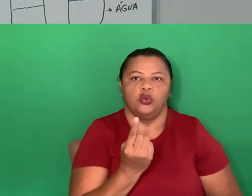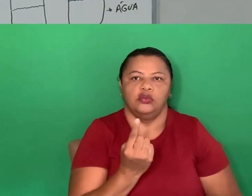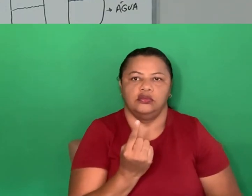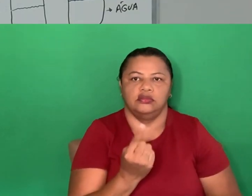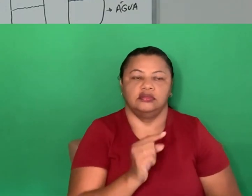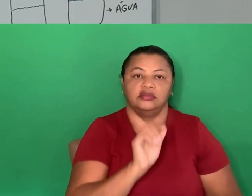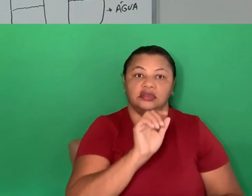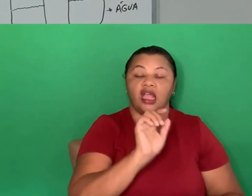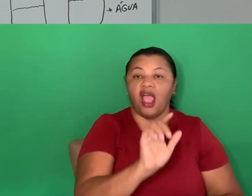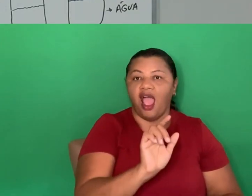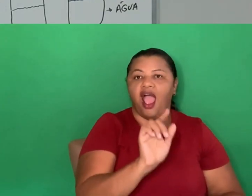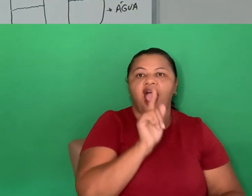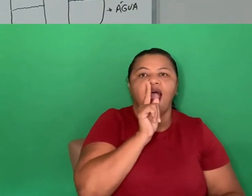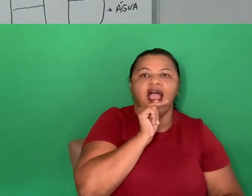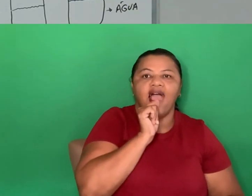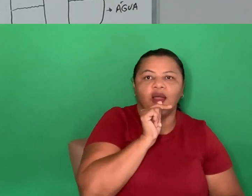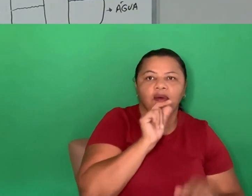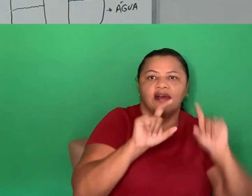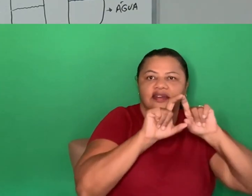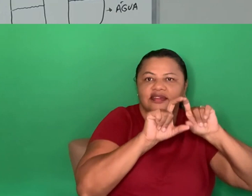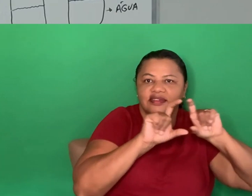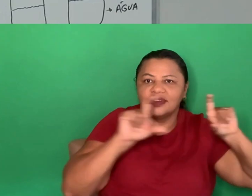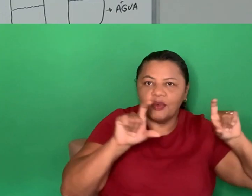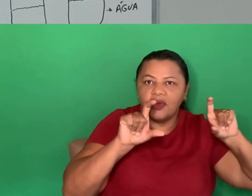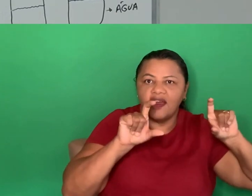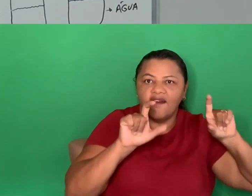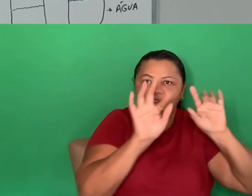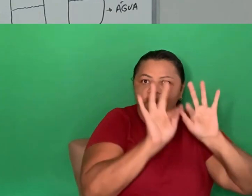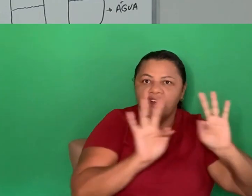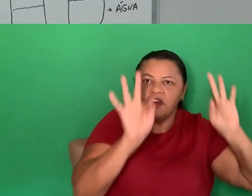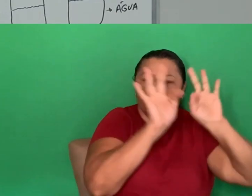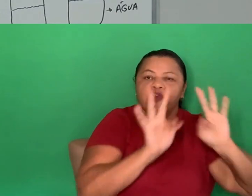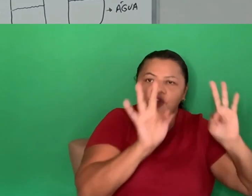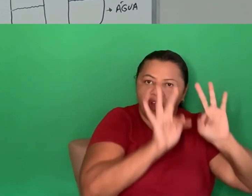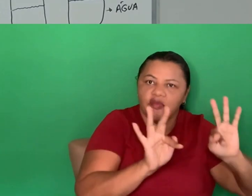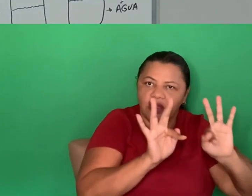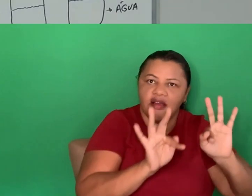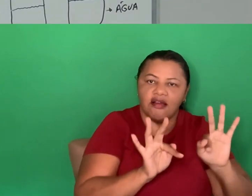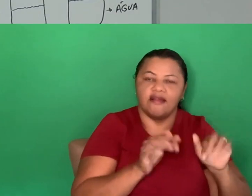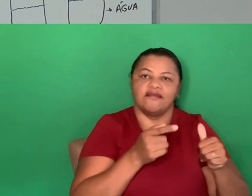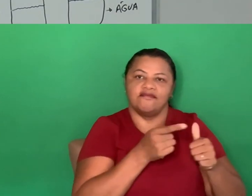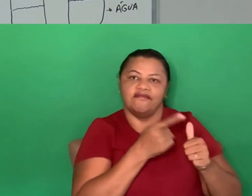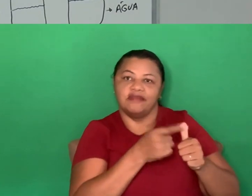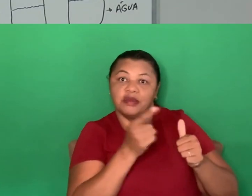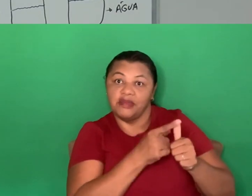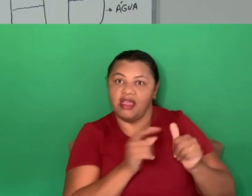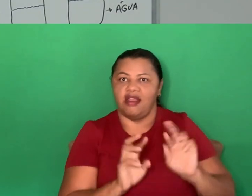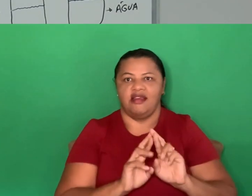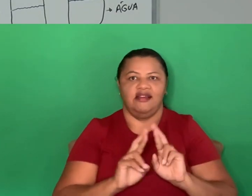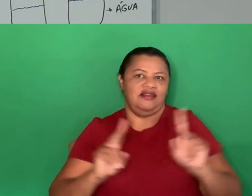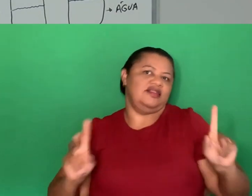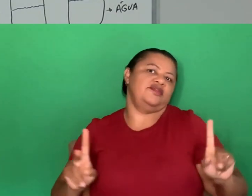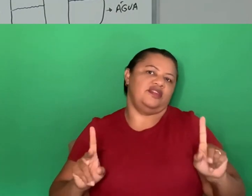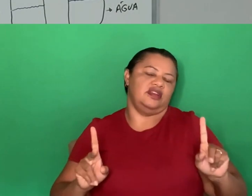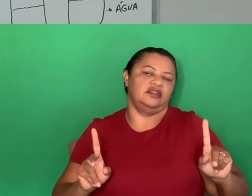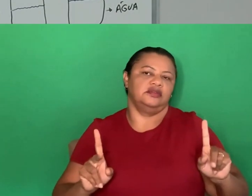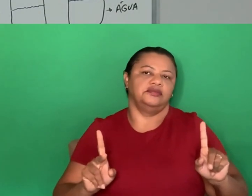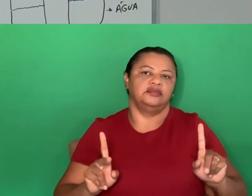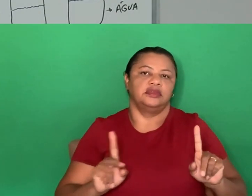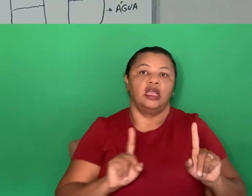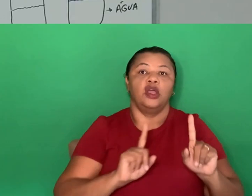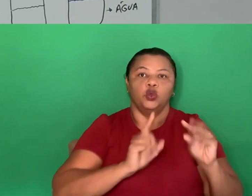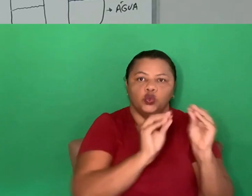a substância água tem uma fórmula. Então está bem aí uma diferença. Já uma primeira diferença aqui.